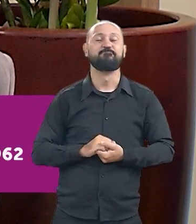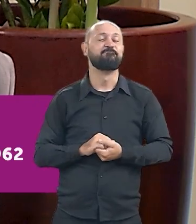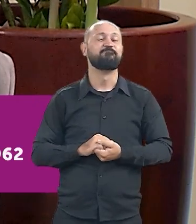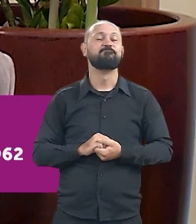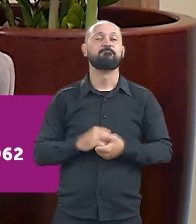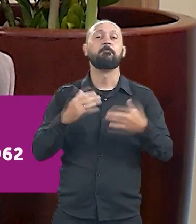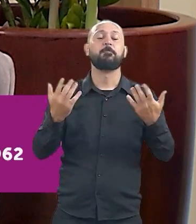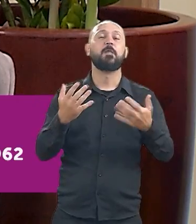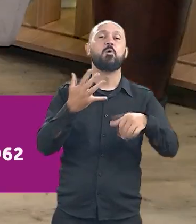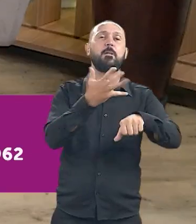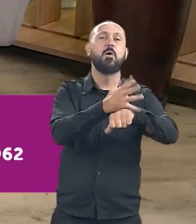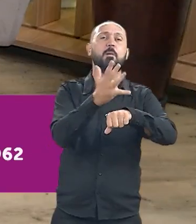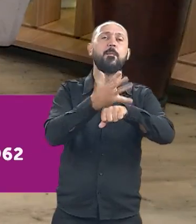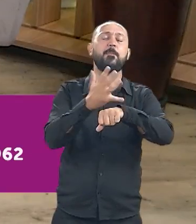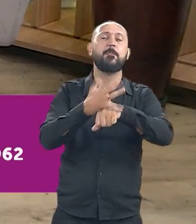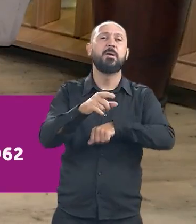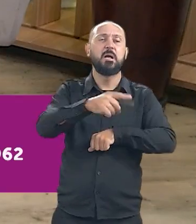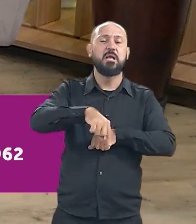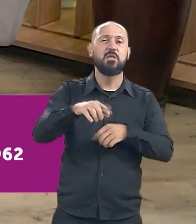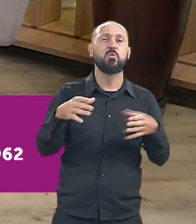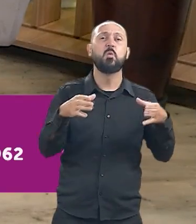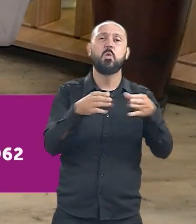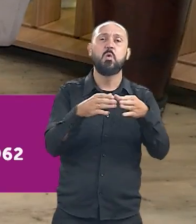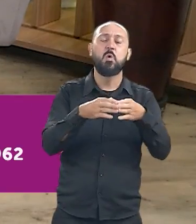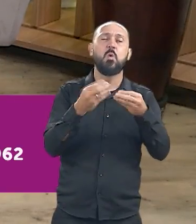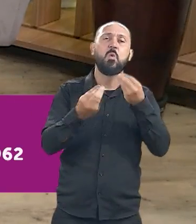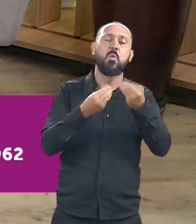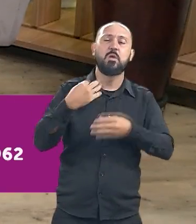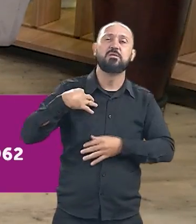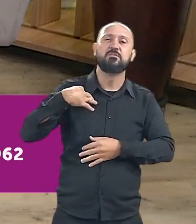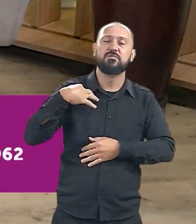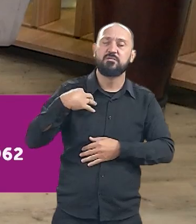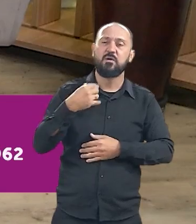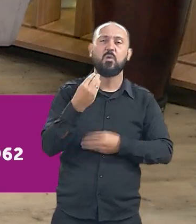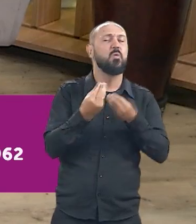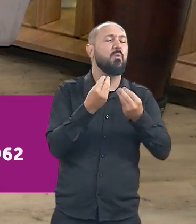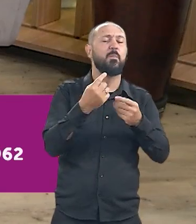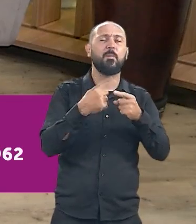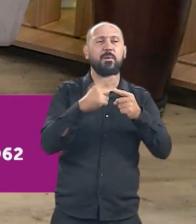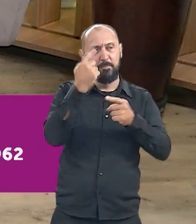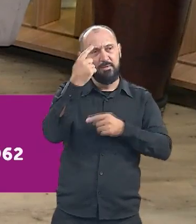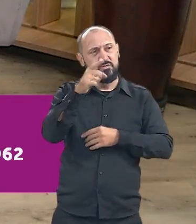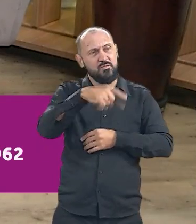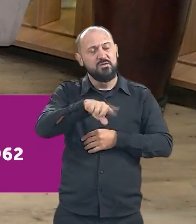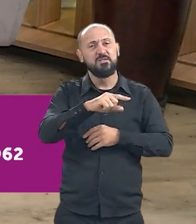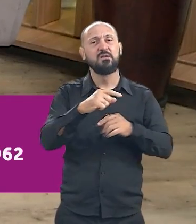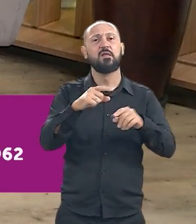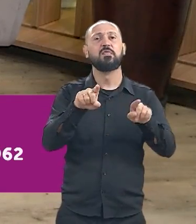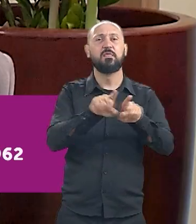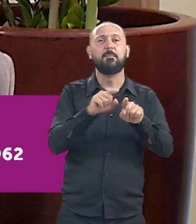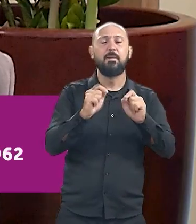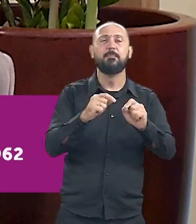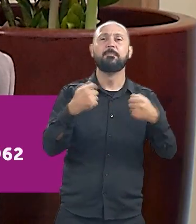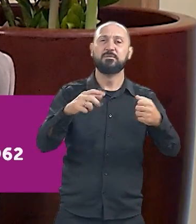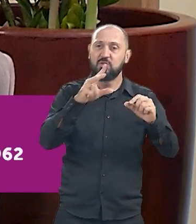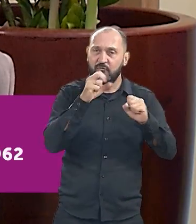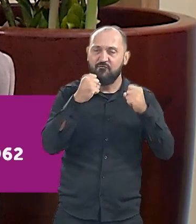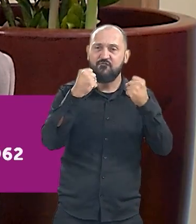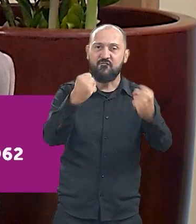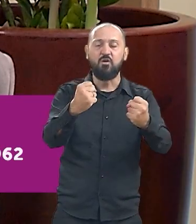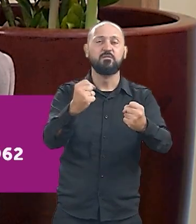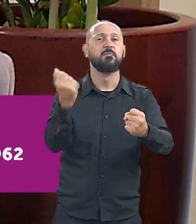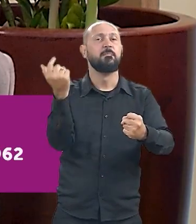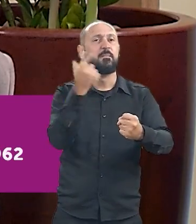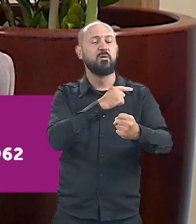sobre o treinamento da equipe, desses voluntários do CVV, porque eu acredito que vocês também devam ser fortes para